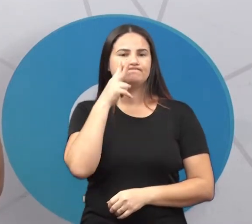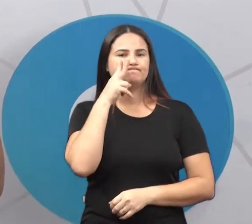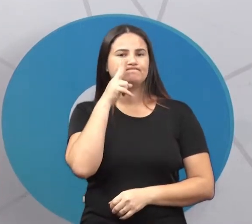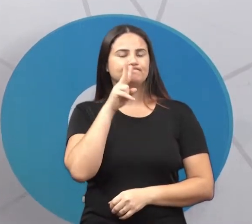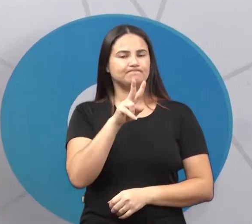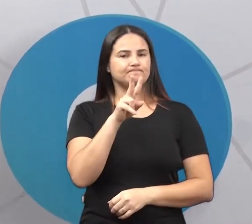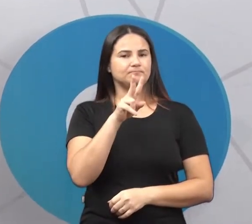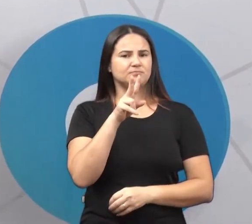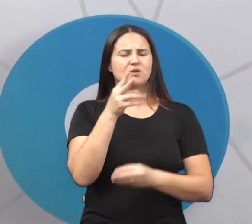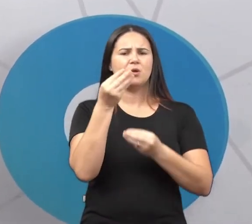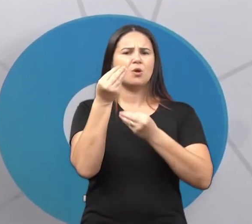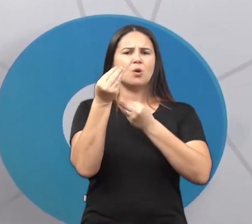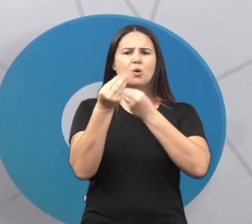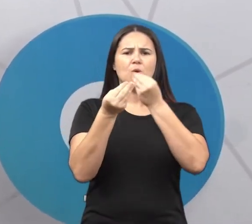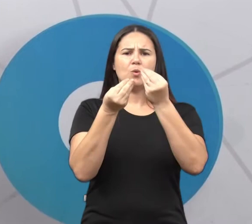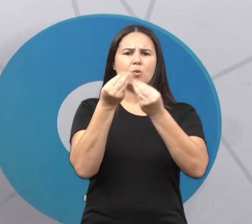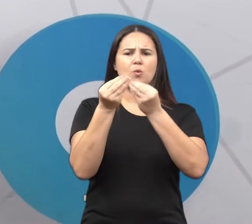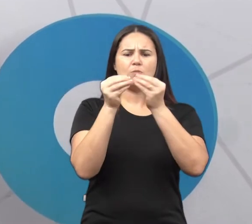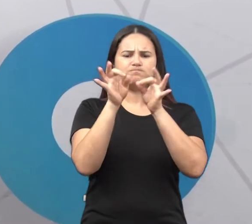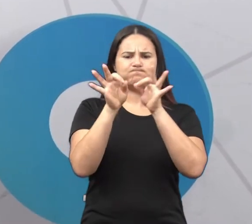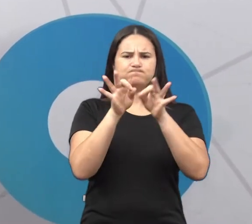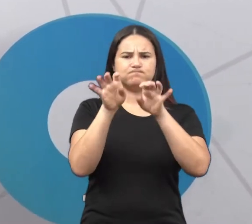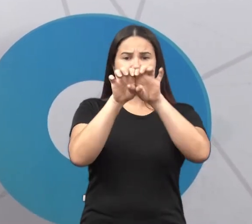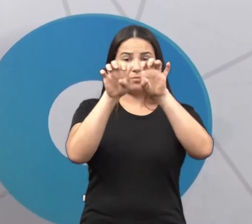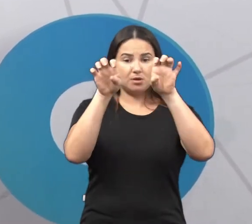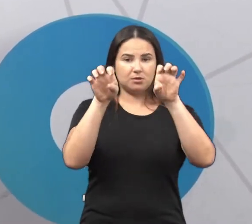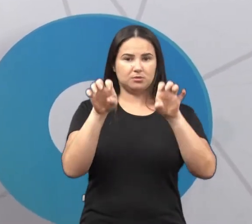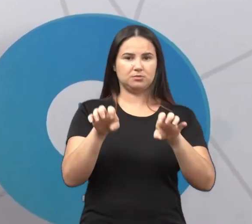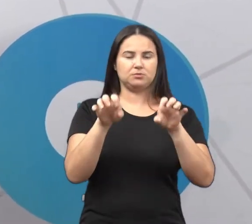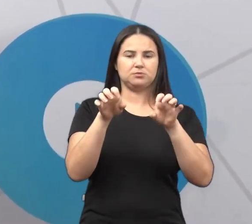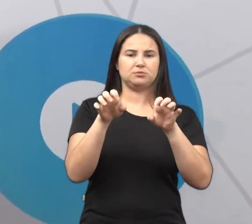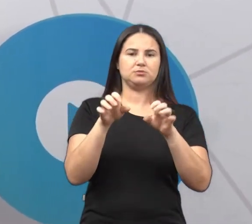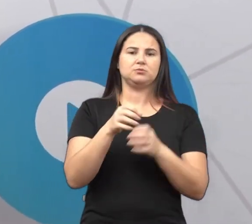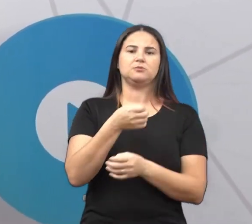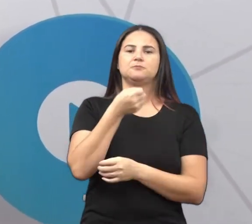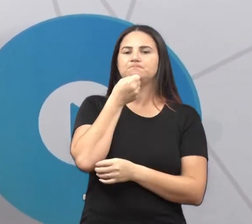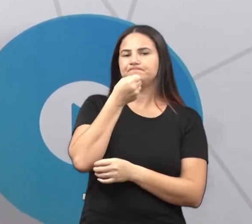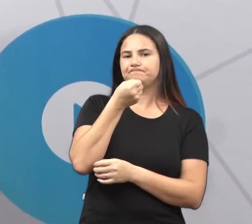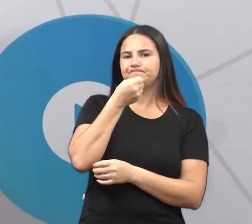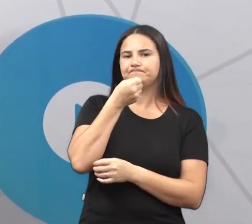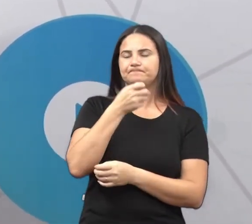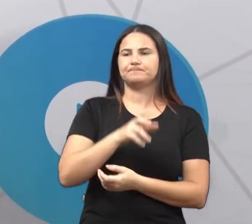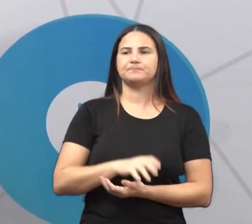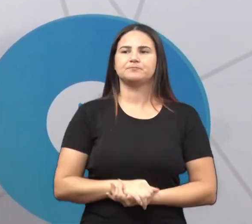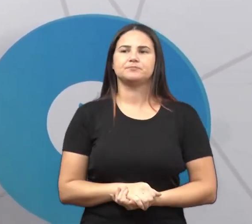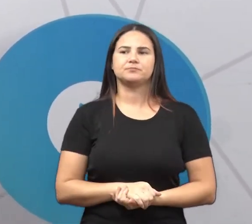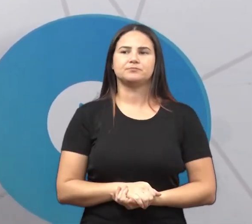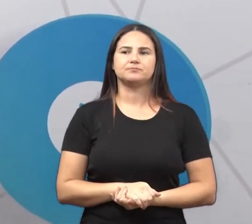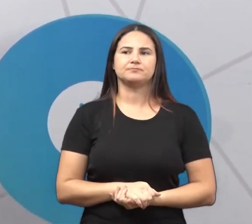a entrevista ela é organizada, a estrutura dela. Acompanhe na tela, por favor.